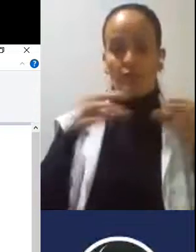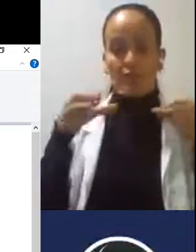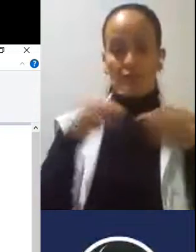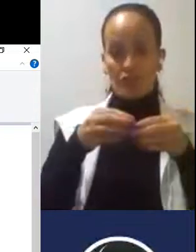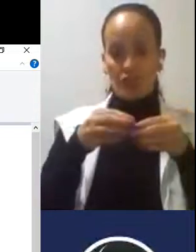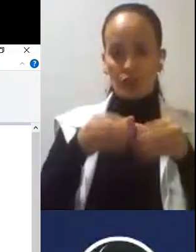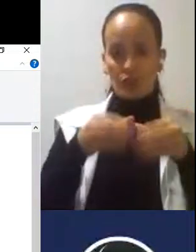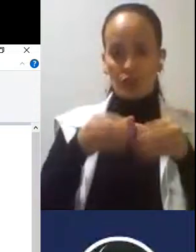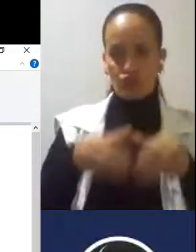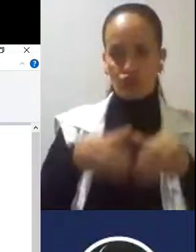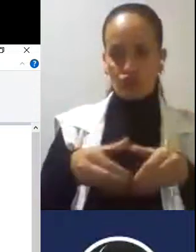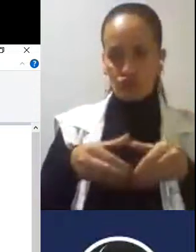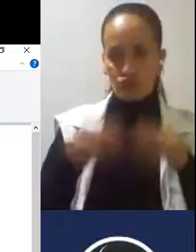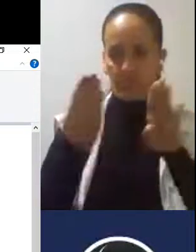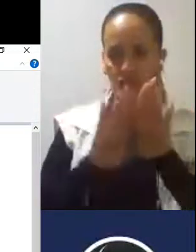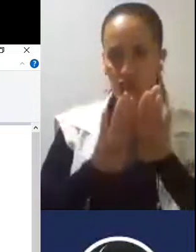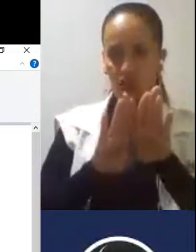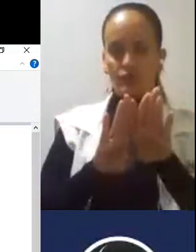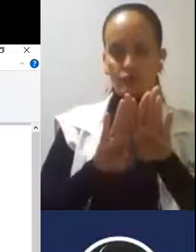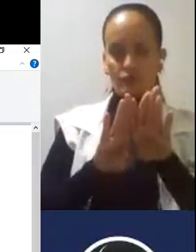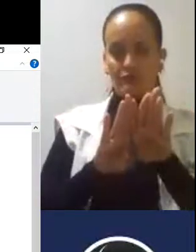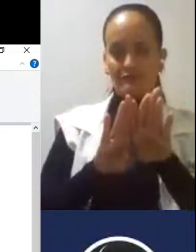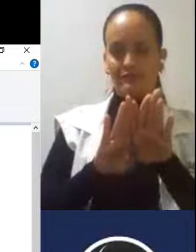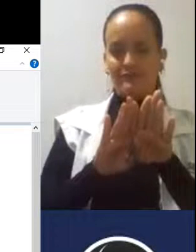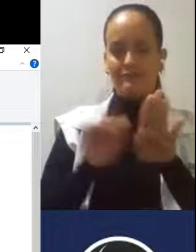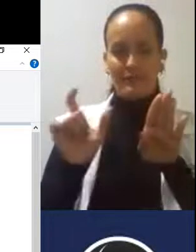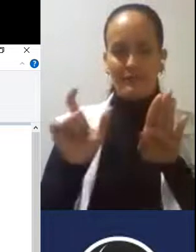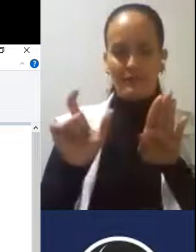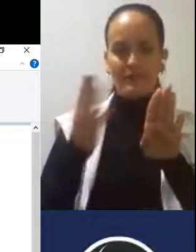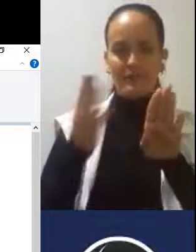Então, essa informação, deixa eu só aumentar aqui com vocês.